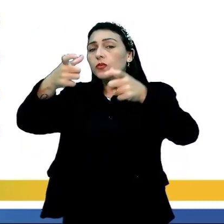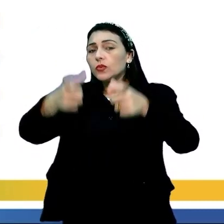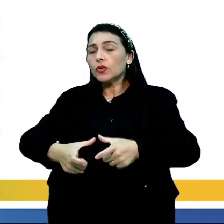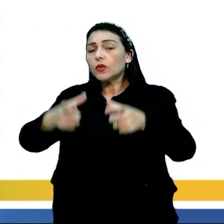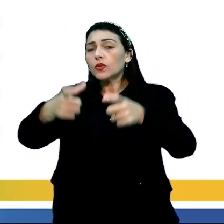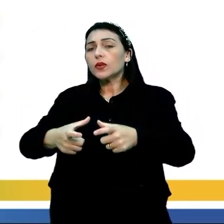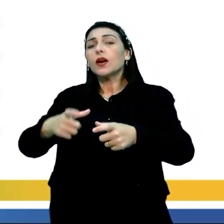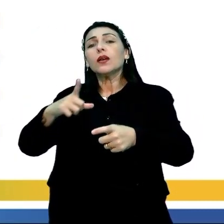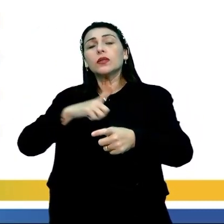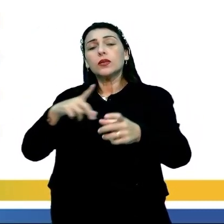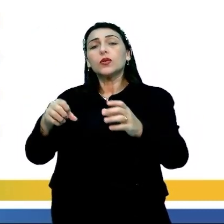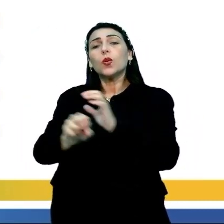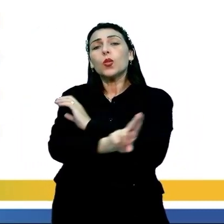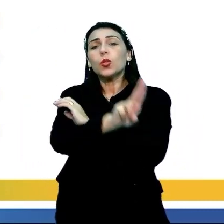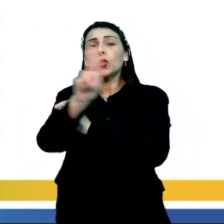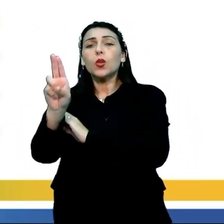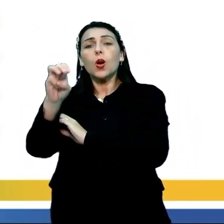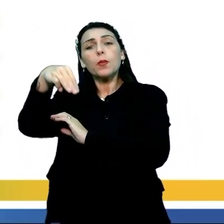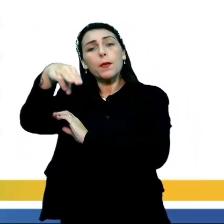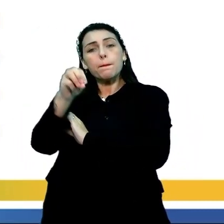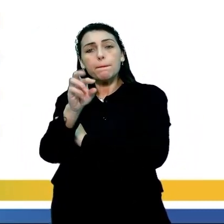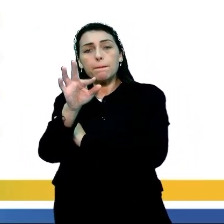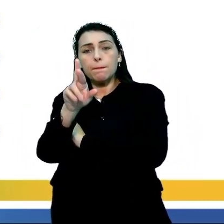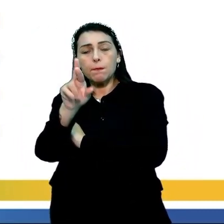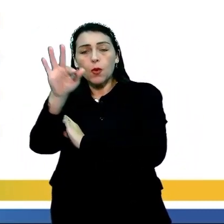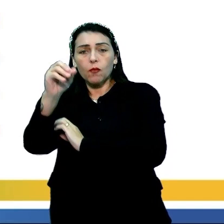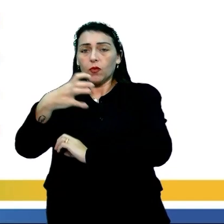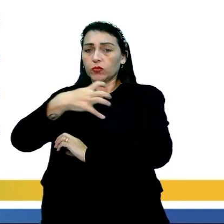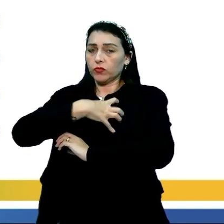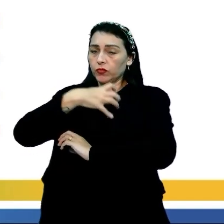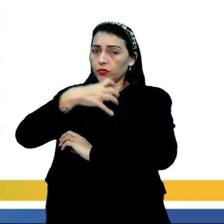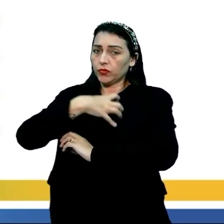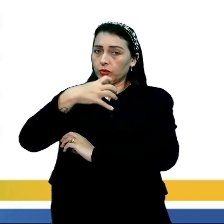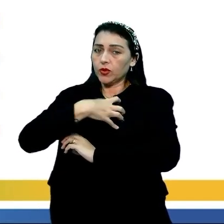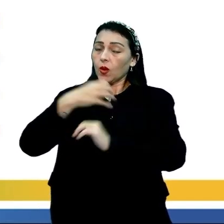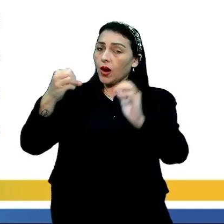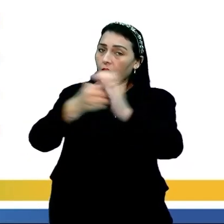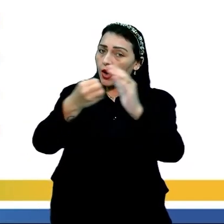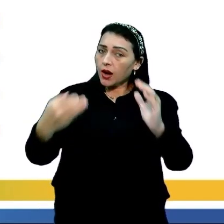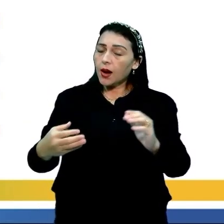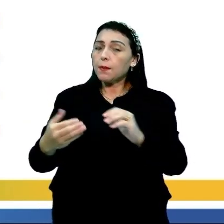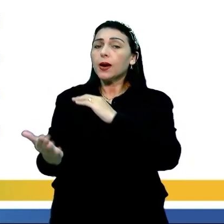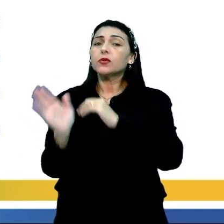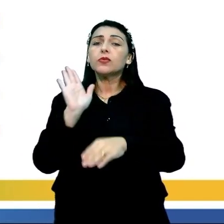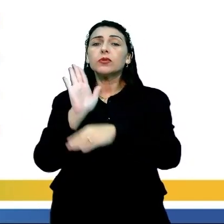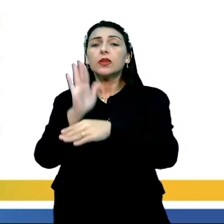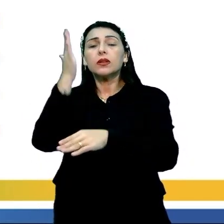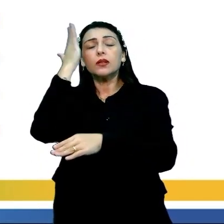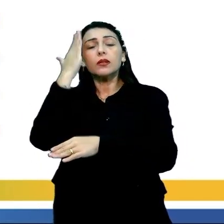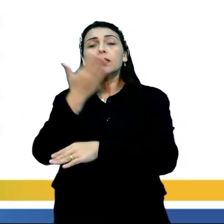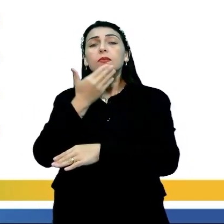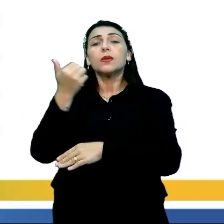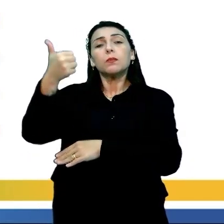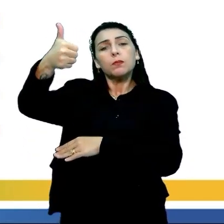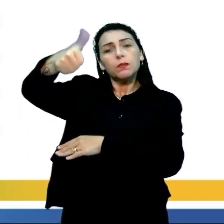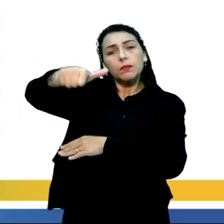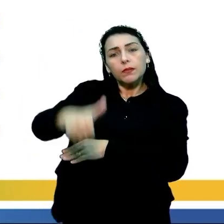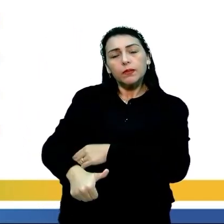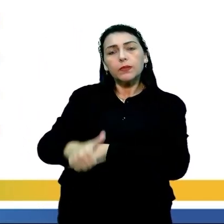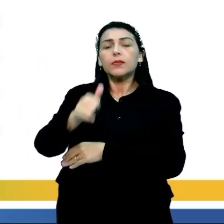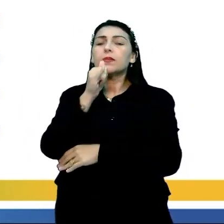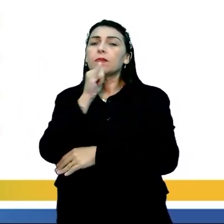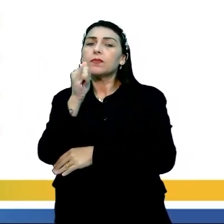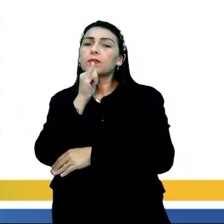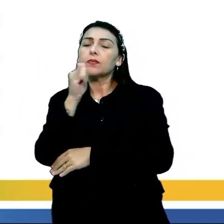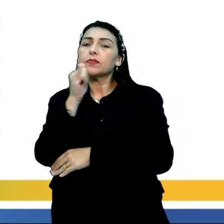local. Por isso o nome, morfoclimático. E para ajudar a entender melhor, podemos analisar, por exemplo,